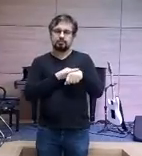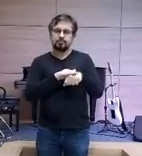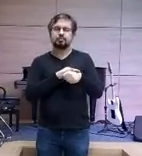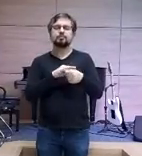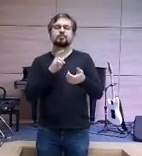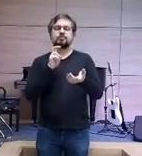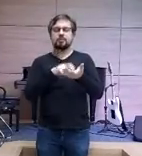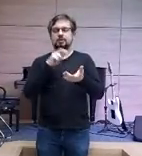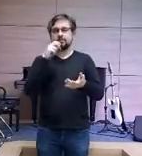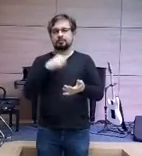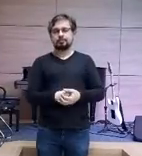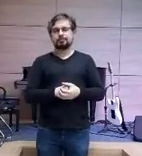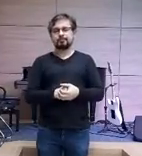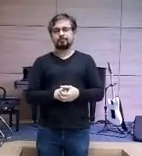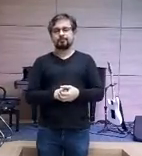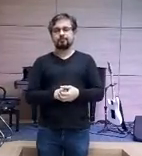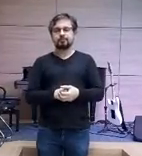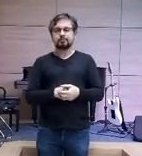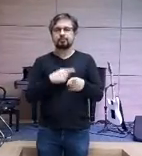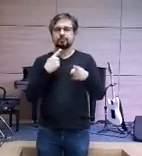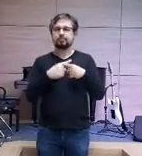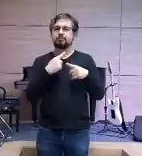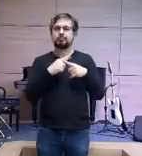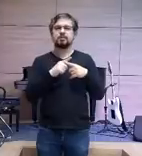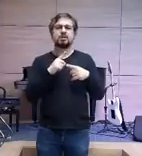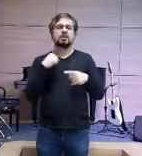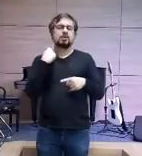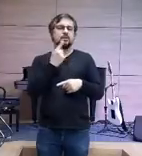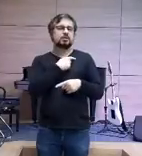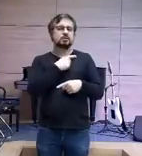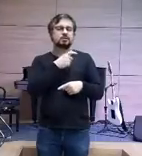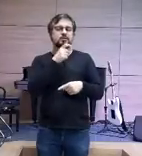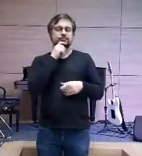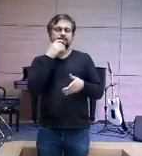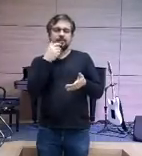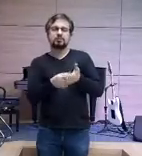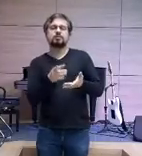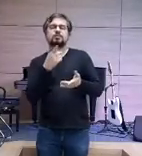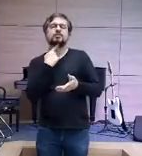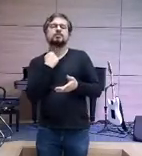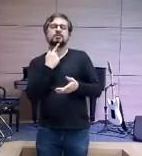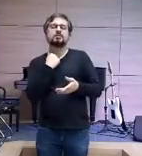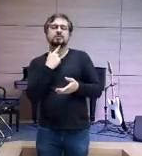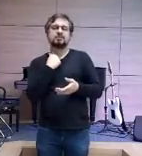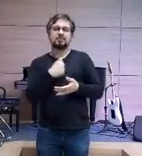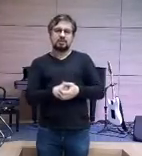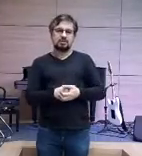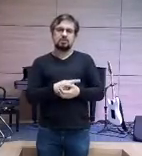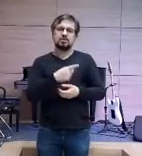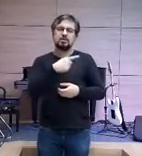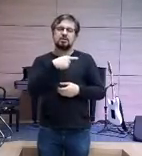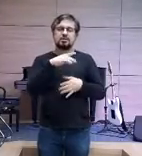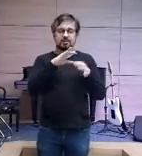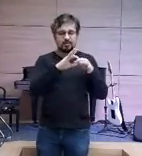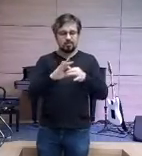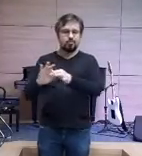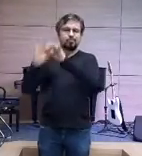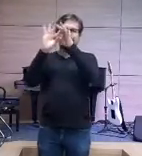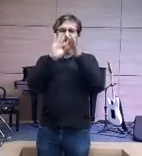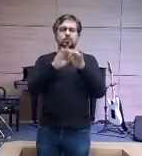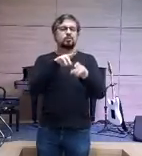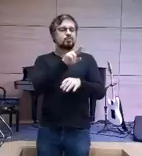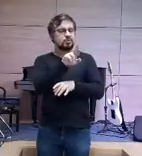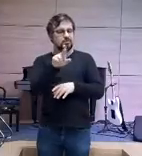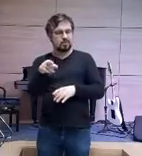totalmente porque para que nós não possamos perder o desejo de sair comunhão com os irmãos